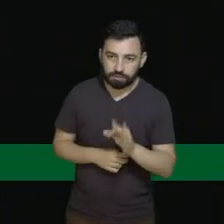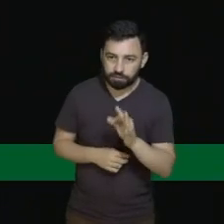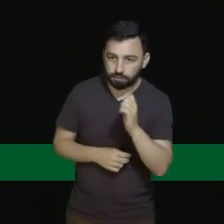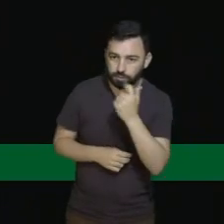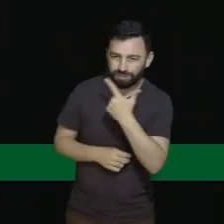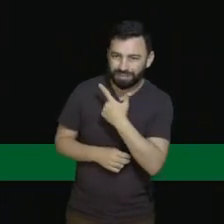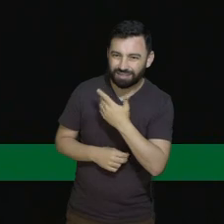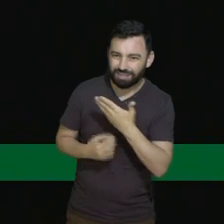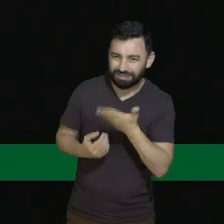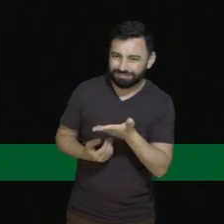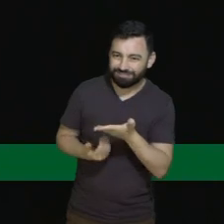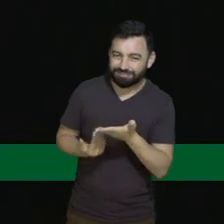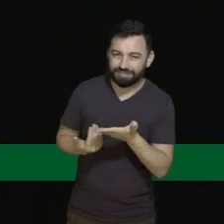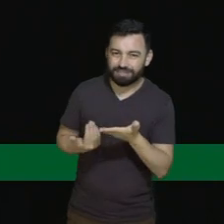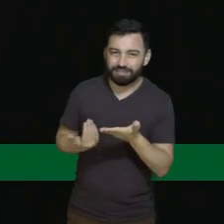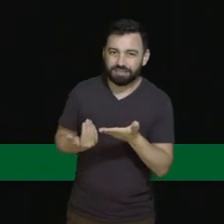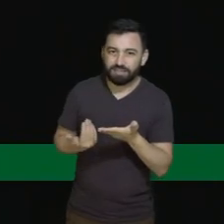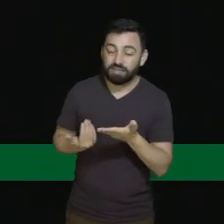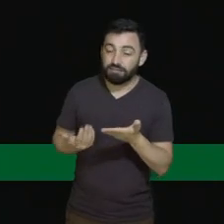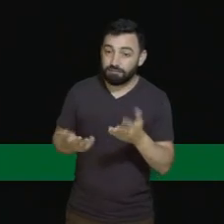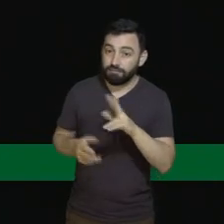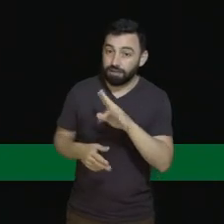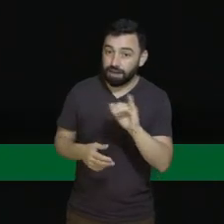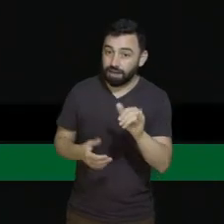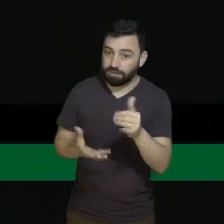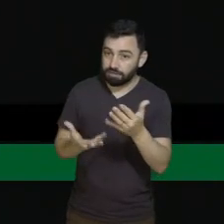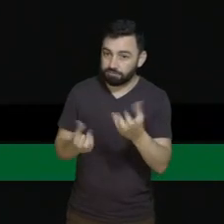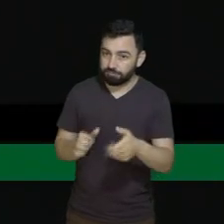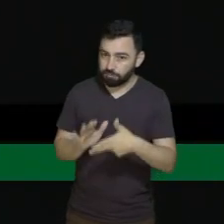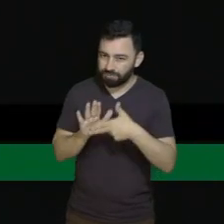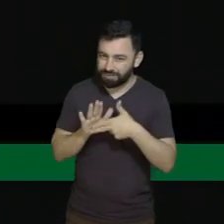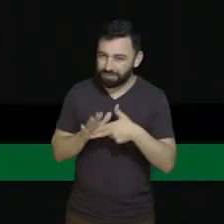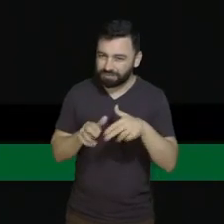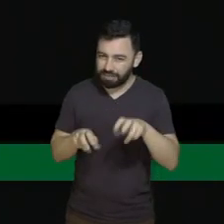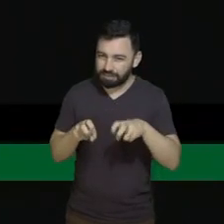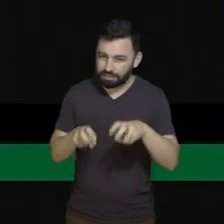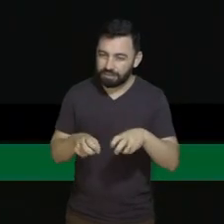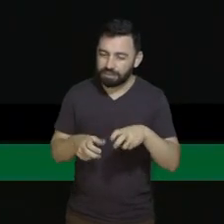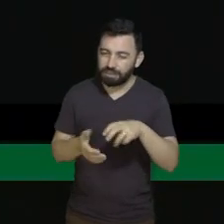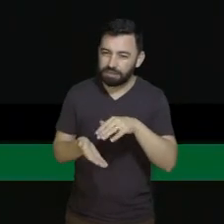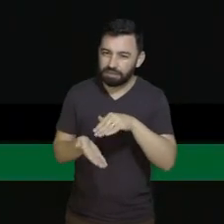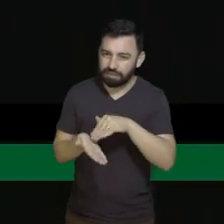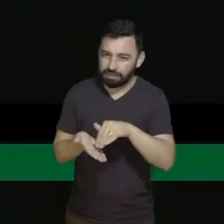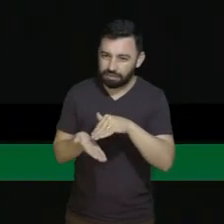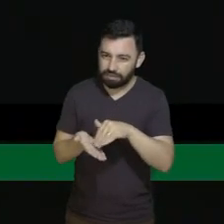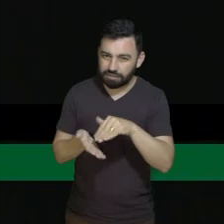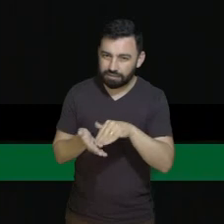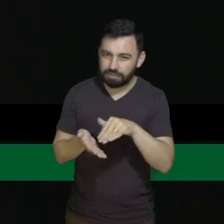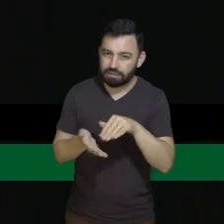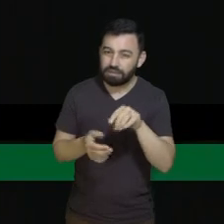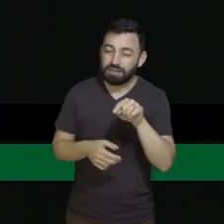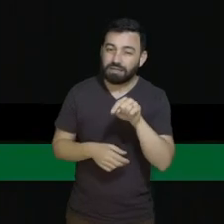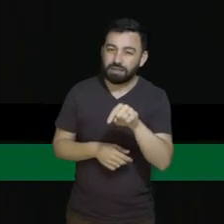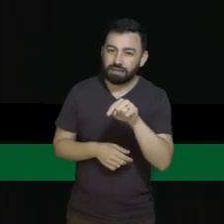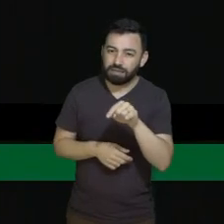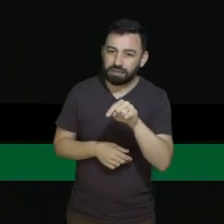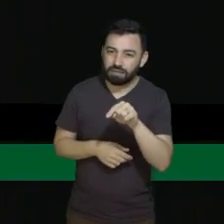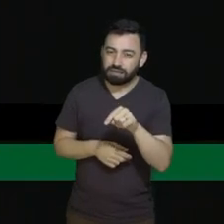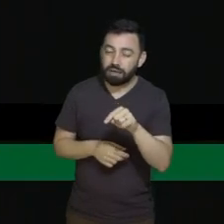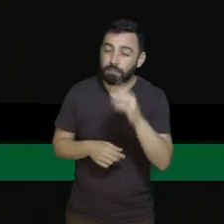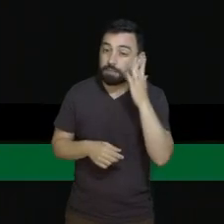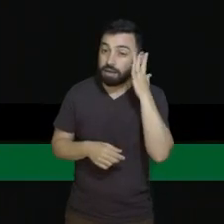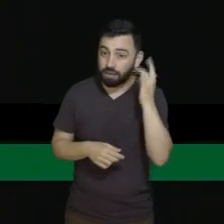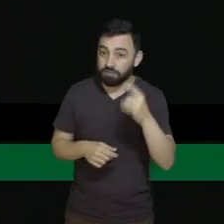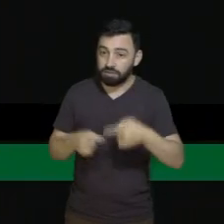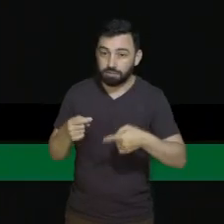está na iminência de assumir a Secretaria de Agricultura, nós vamos debater esse tema amanhã aqui.